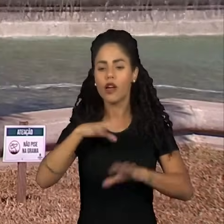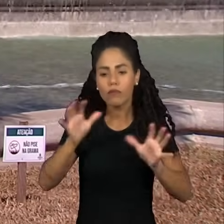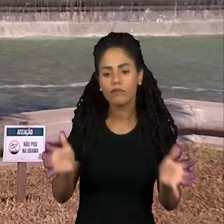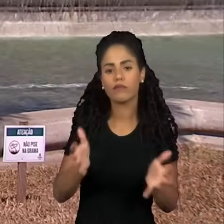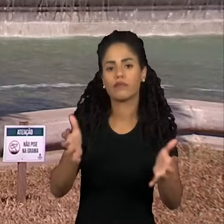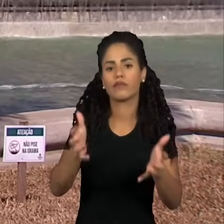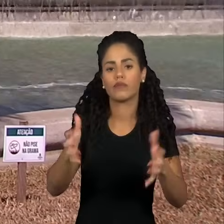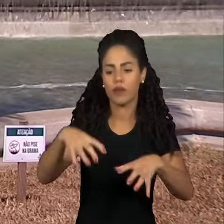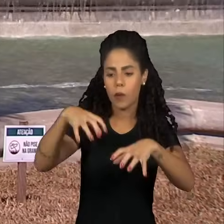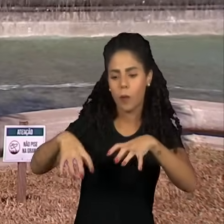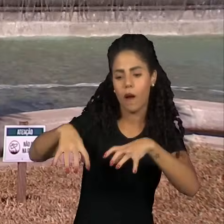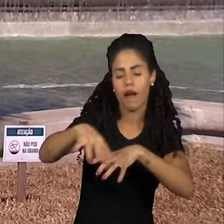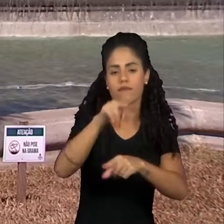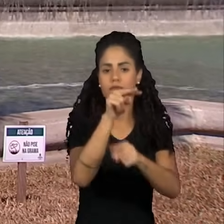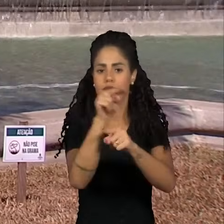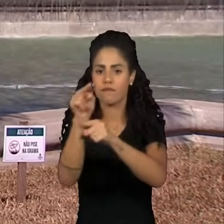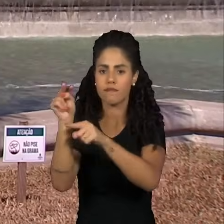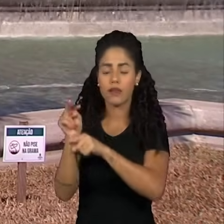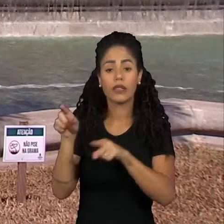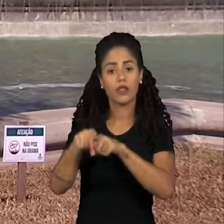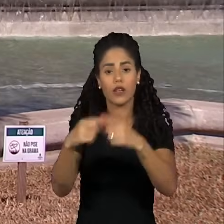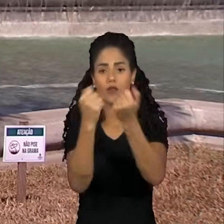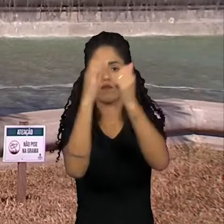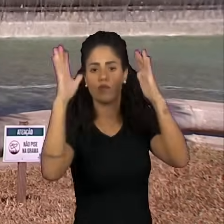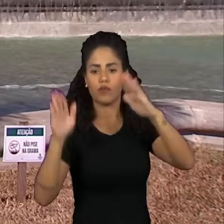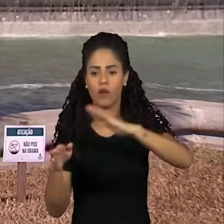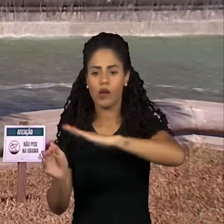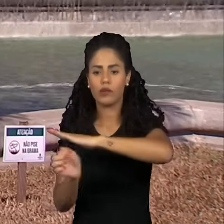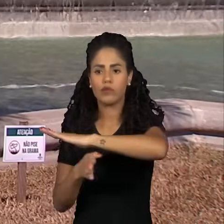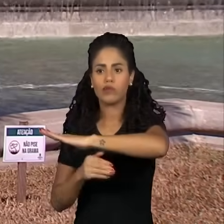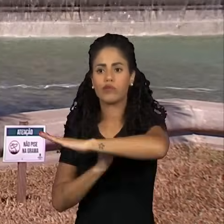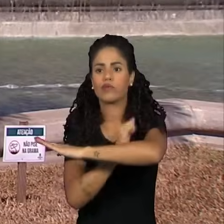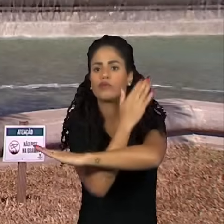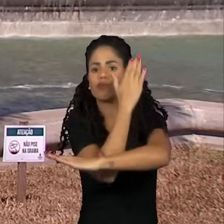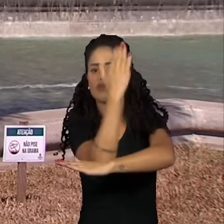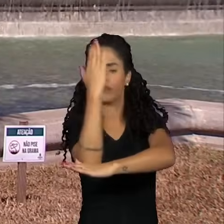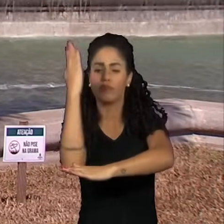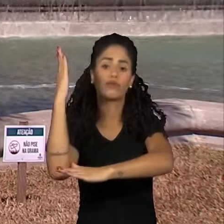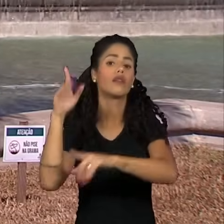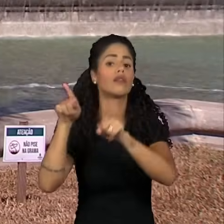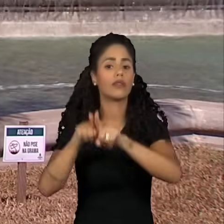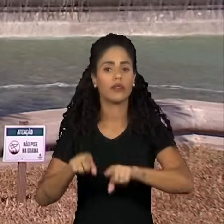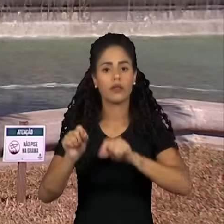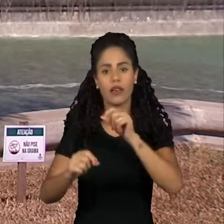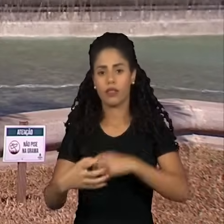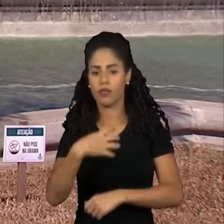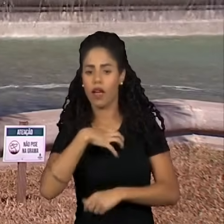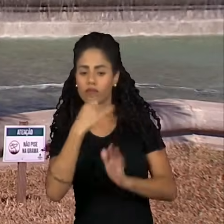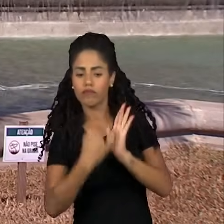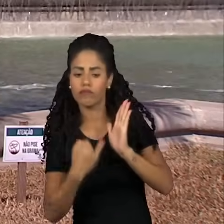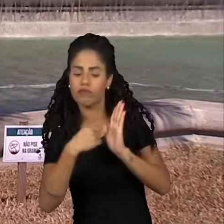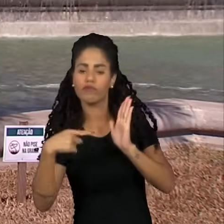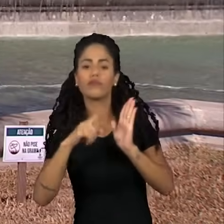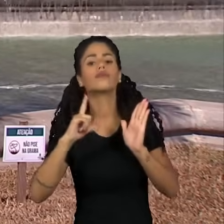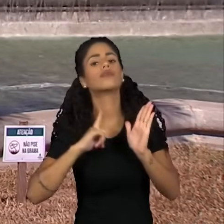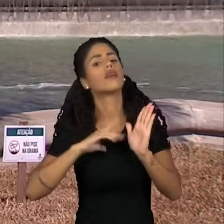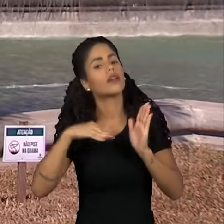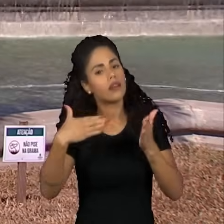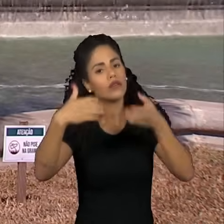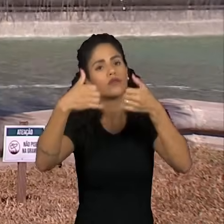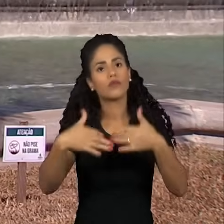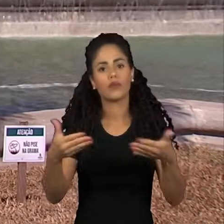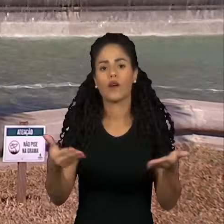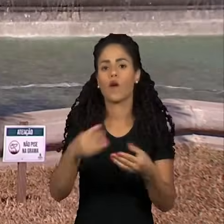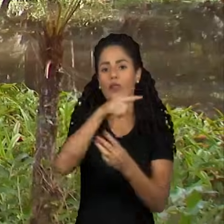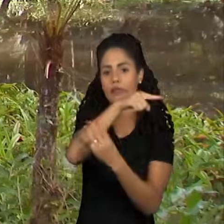de áreas protegidas e a conservação da biodiversidade por meios econômicos, inclusive incentivos tributários, e aí, como foi o caso